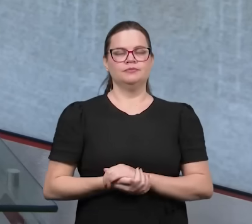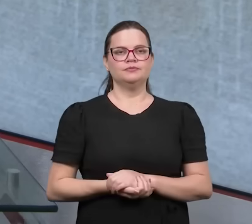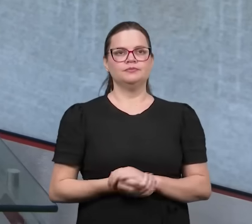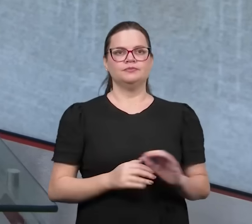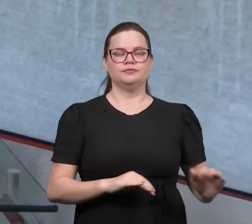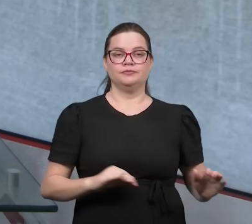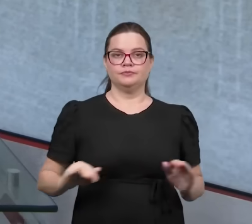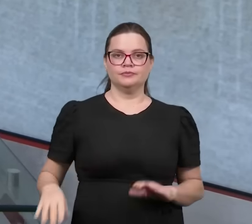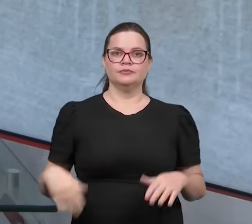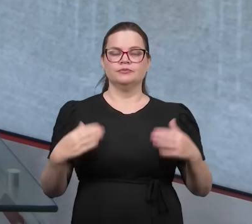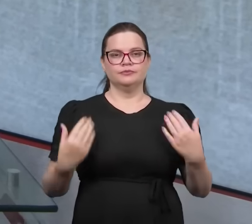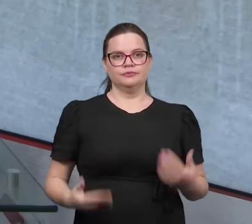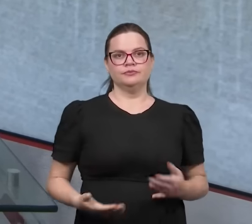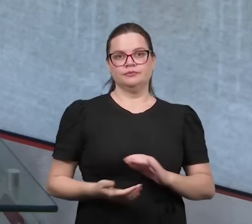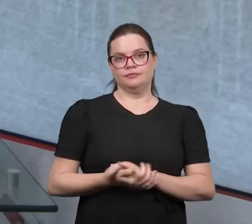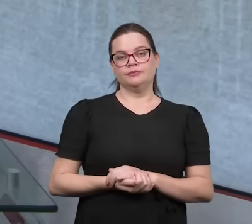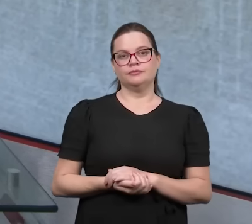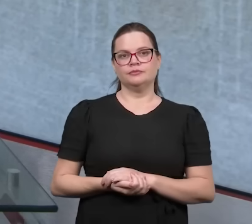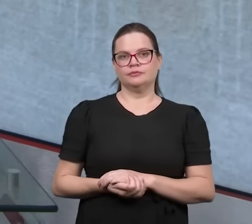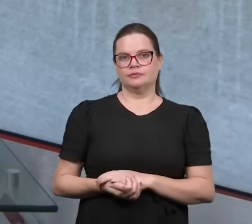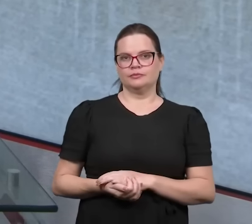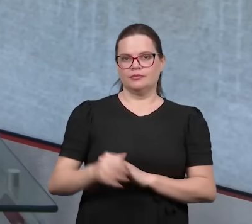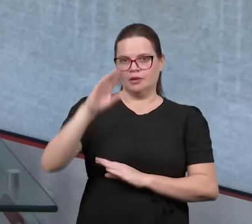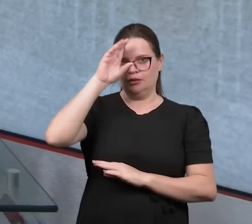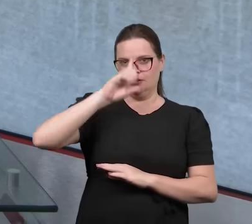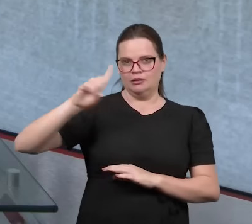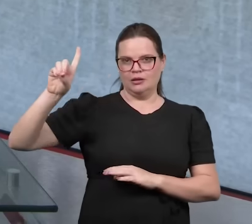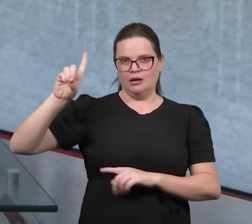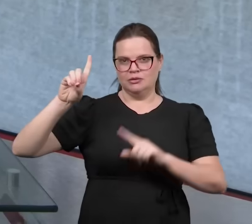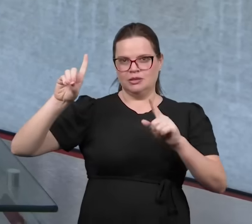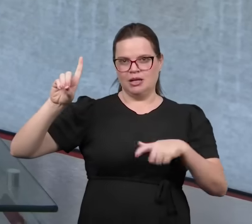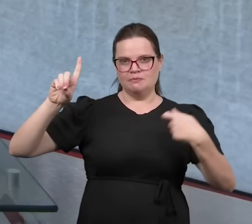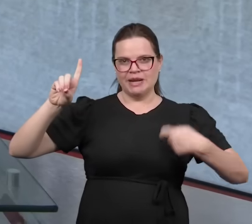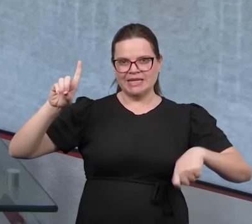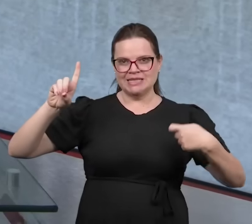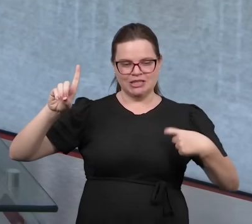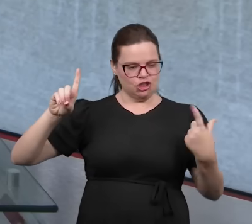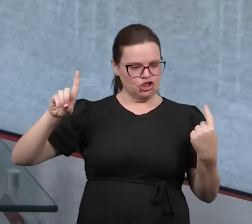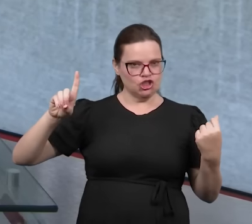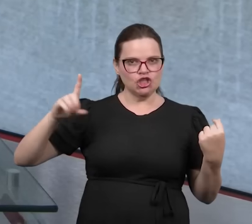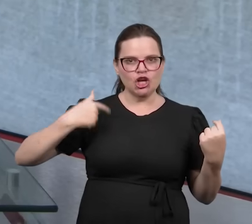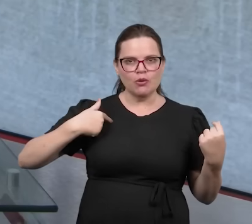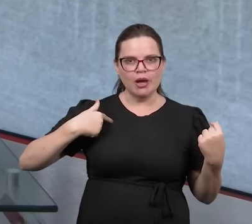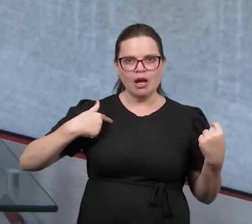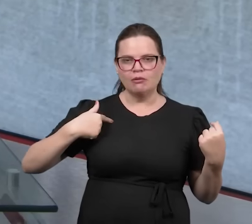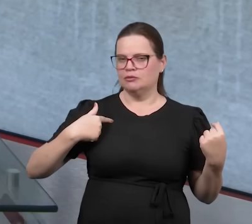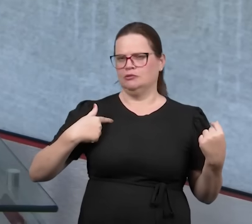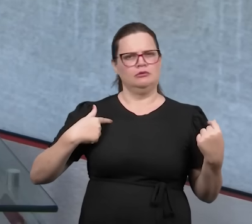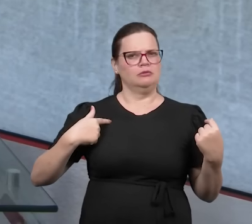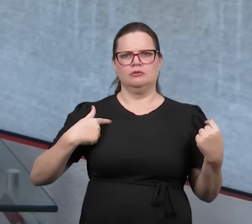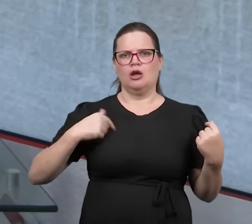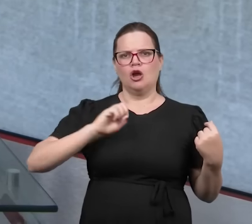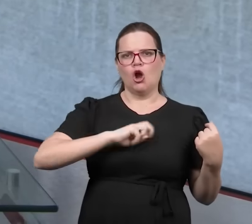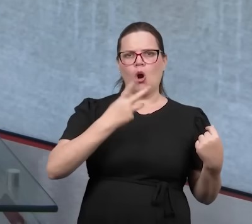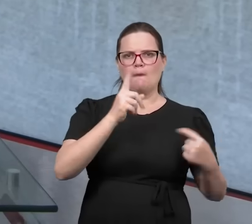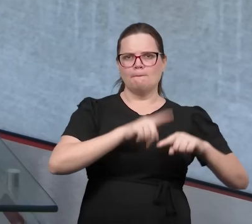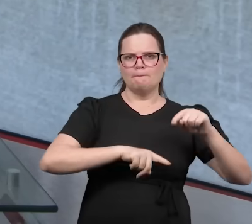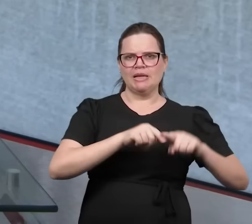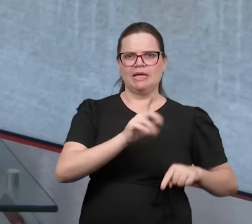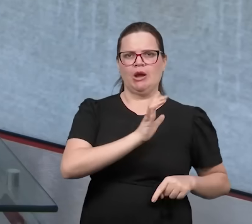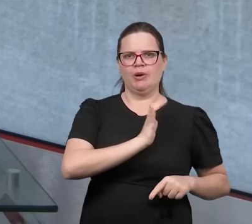Muito bem, de fato, Deus não precisa do dinheiro de ninguém e nem dos bens que as pessoas oferecem a